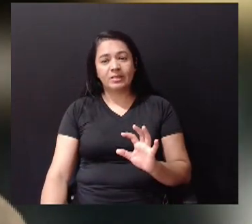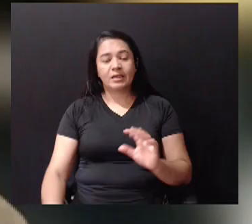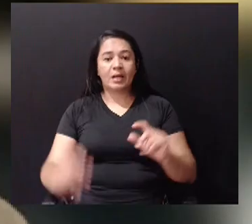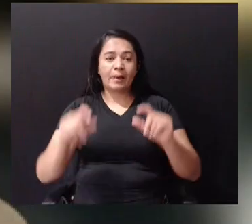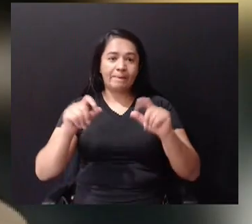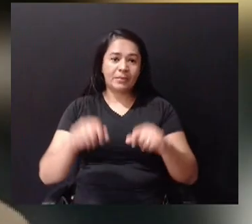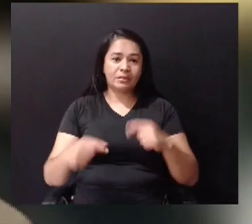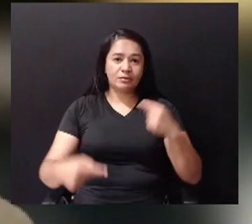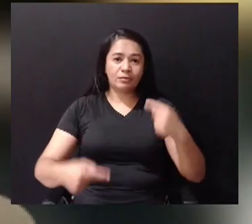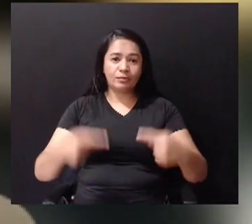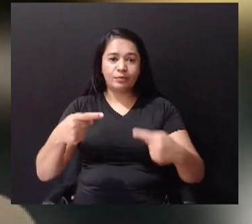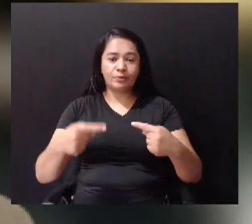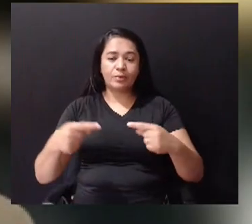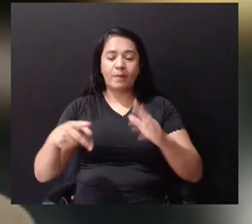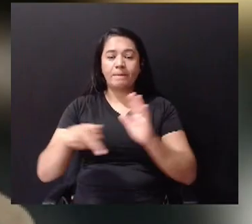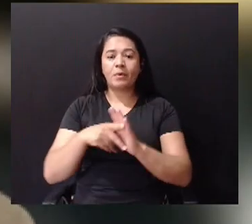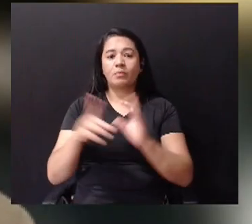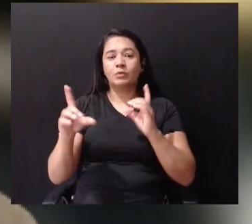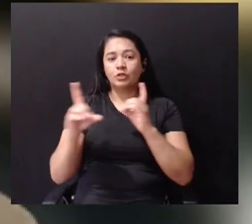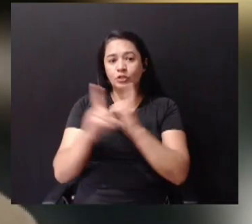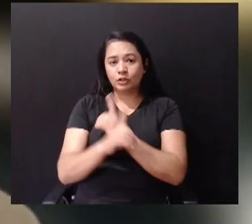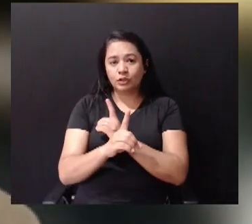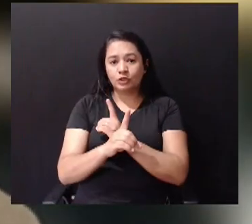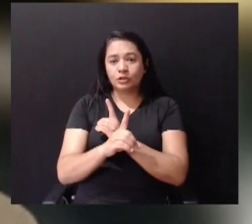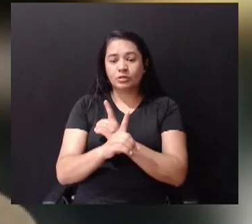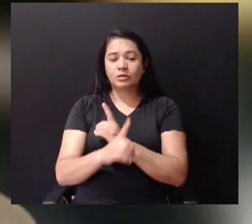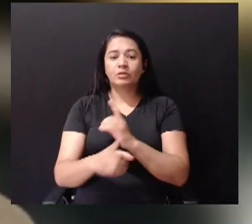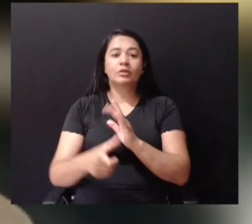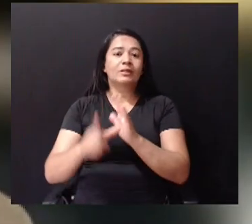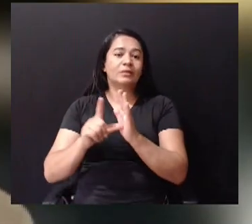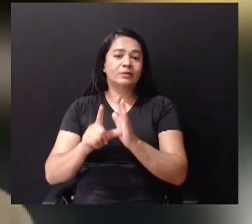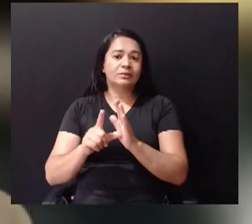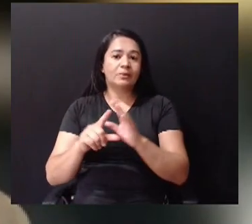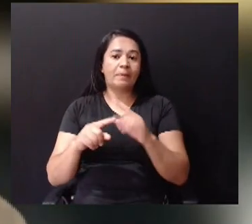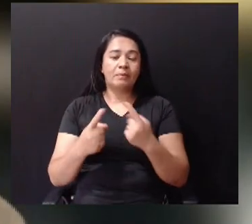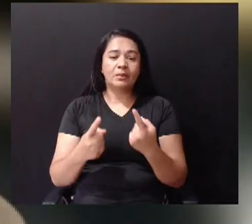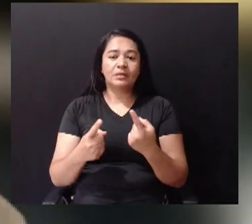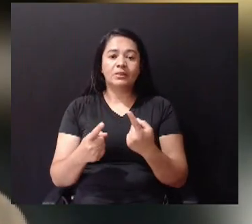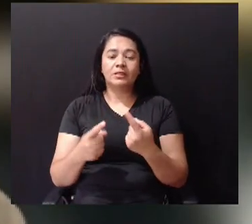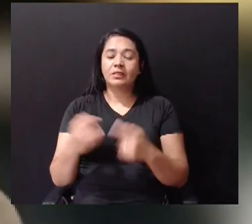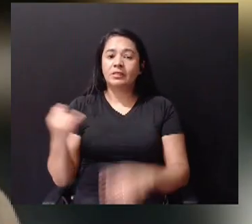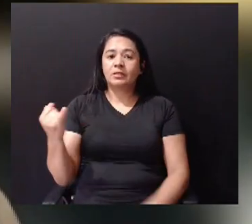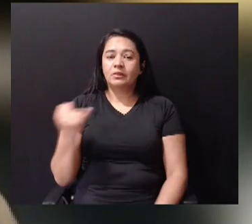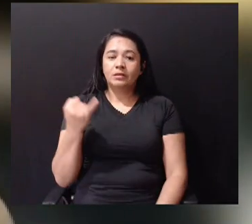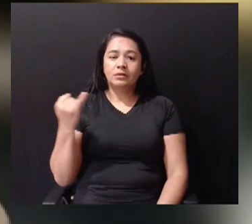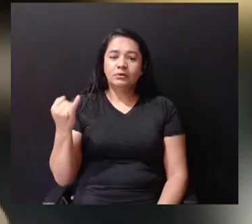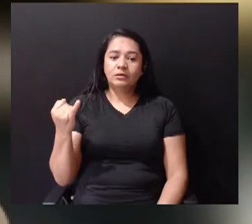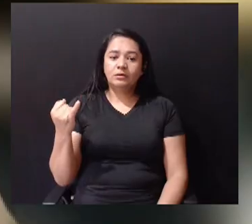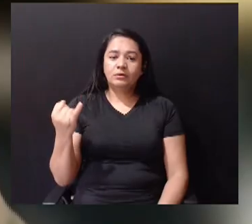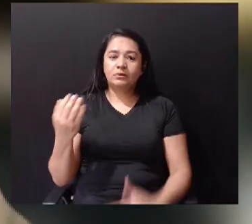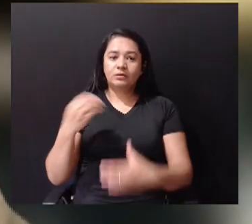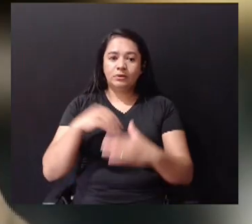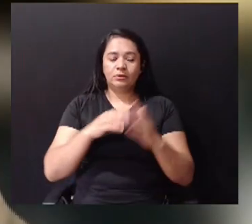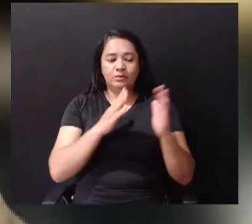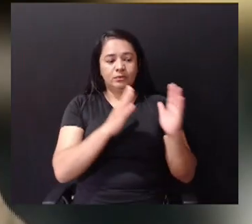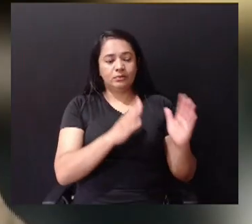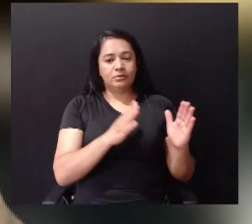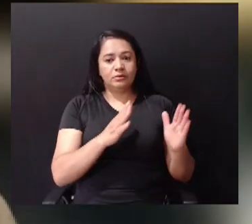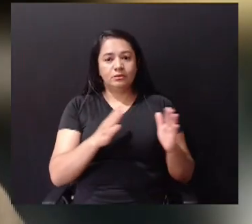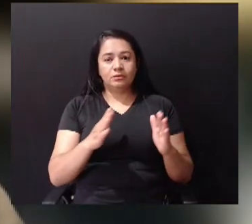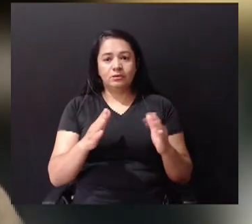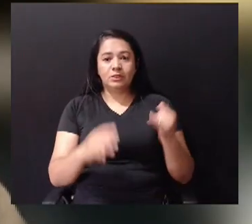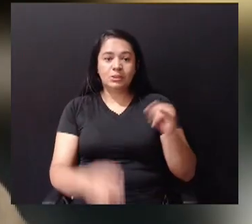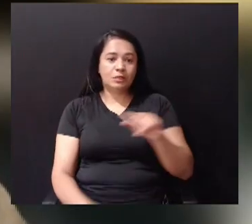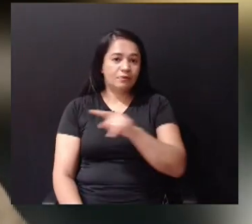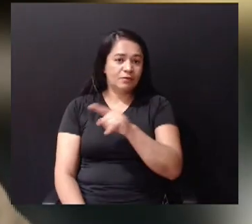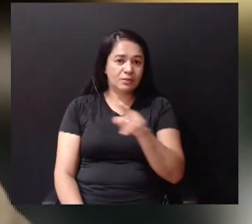diagnóstico, que fala-se muito de diagnóstico precoce, mas é como eu coloco, ele é importante dentro de um processo. Se você fizer diagnóstico precoce e não